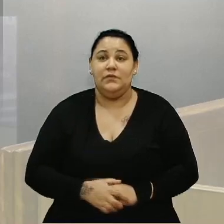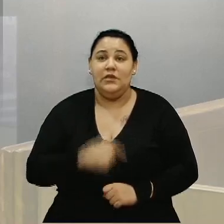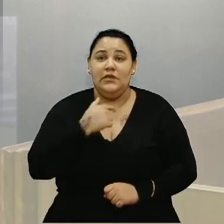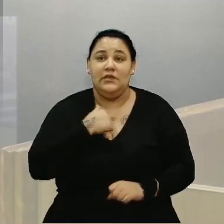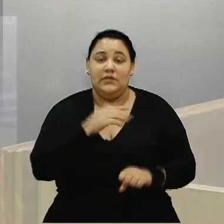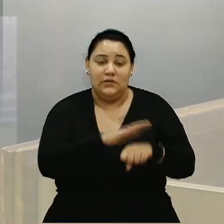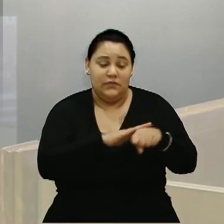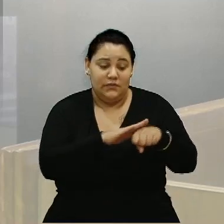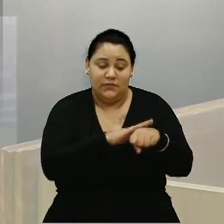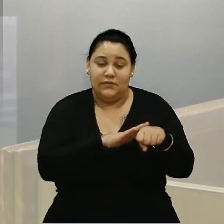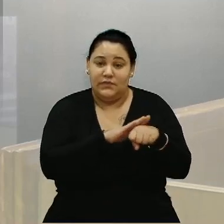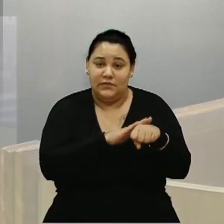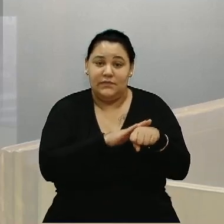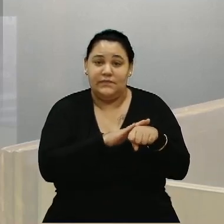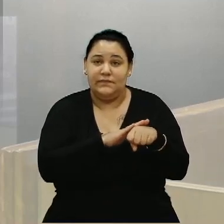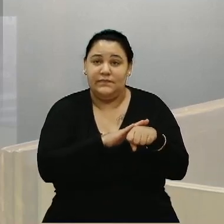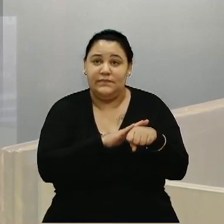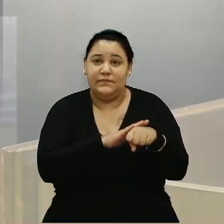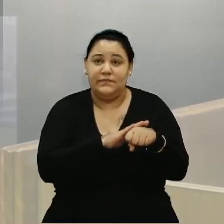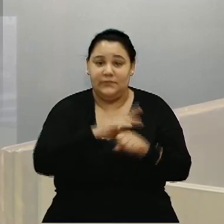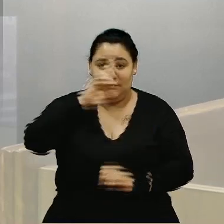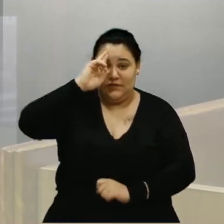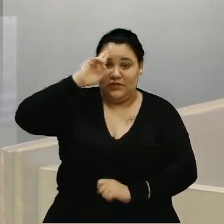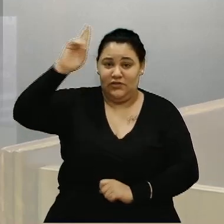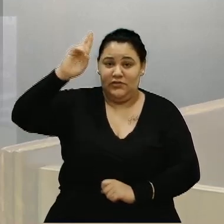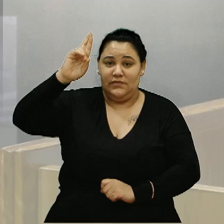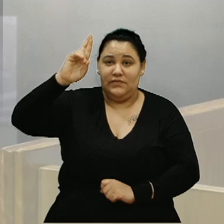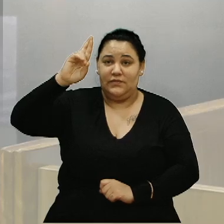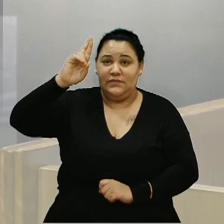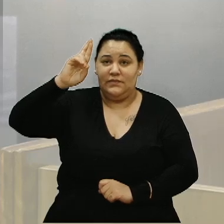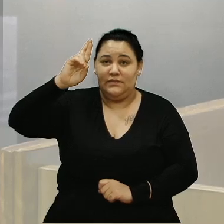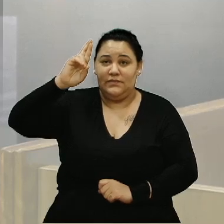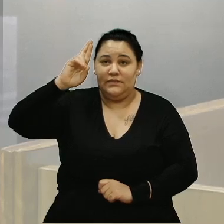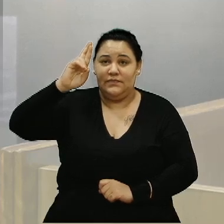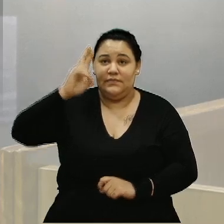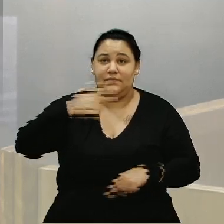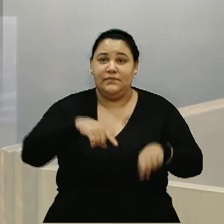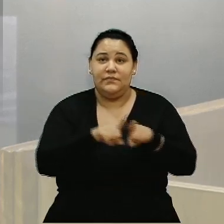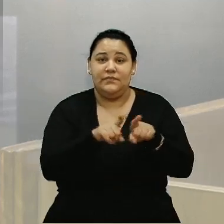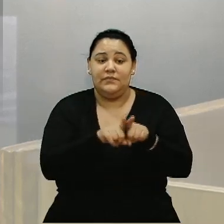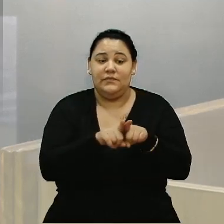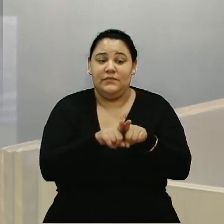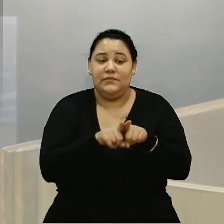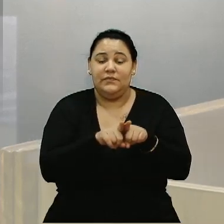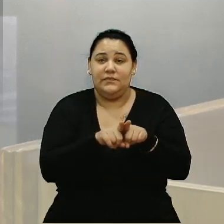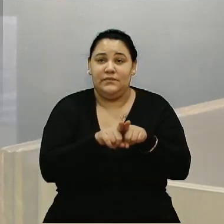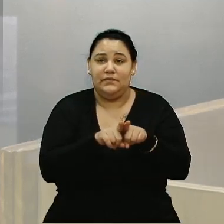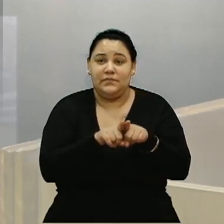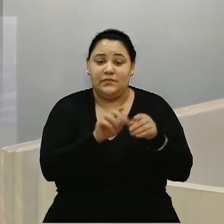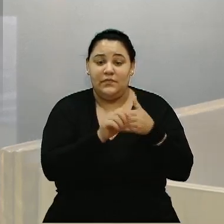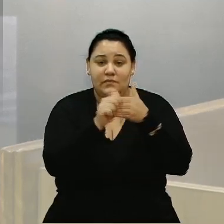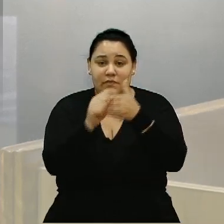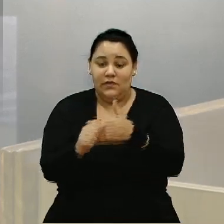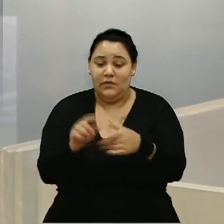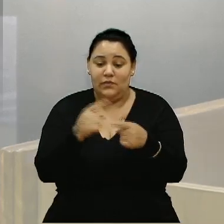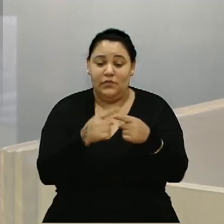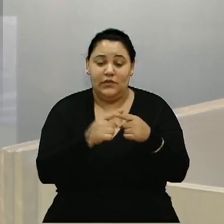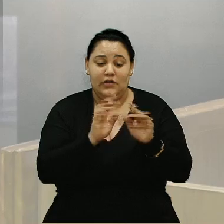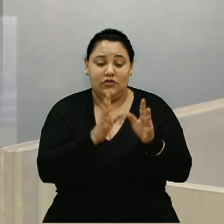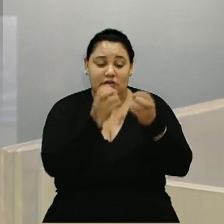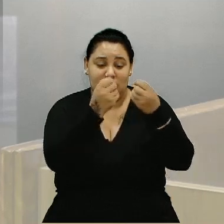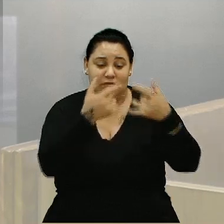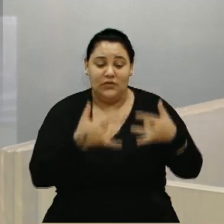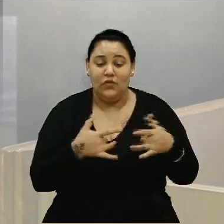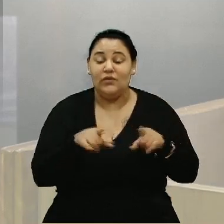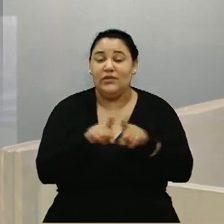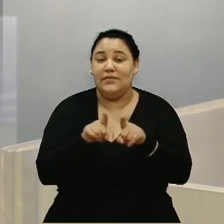mundo fala aqui que a chefe de gabinete Grégora está acompanhando, então quero me dirigir a ela, já que ela me disse inúmeras